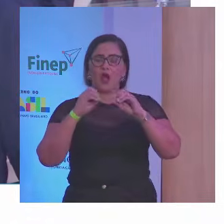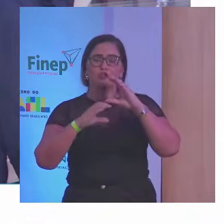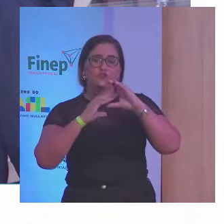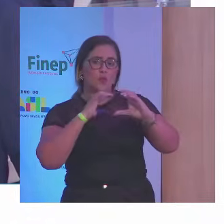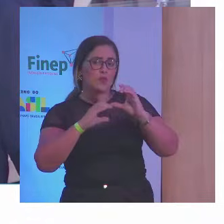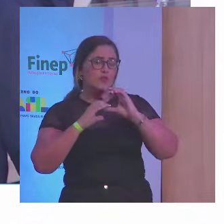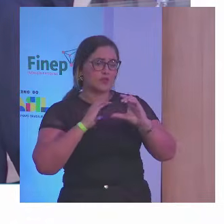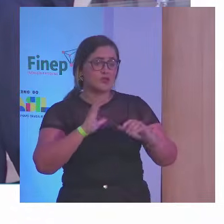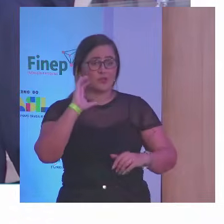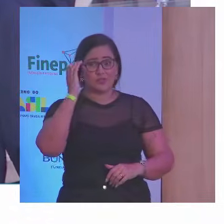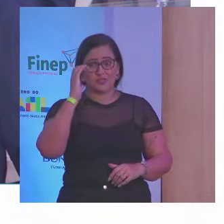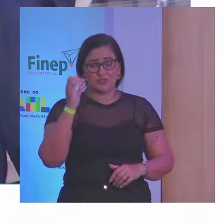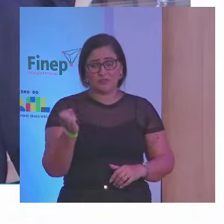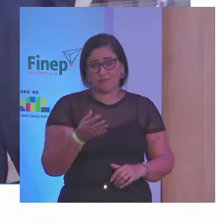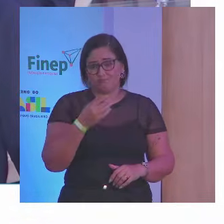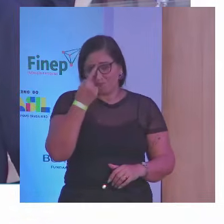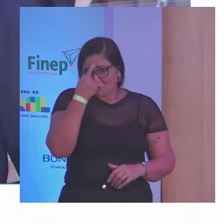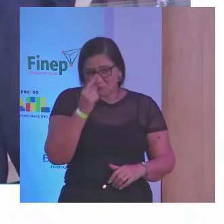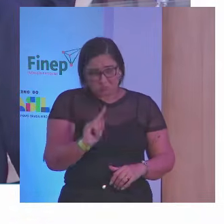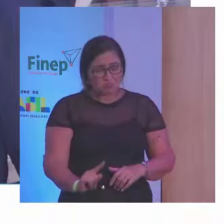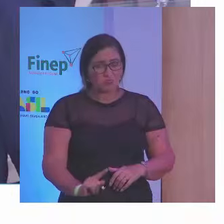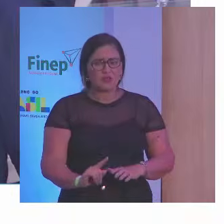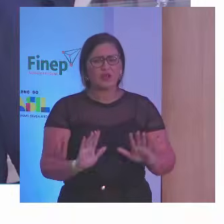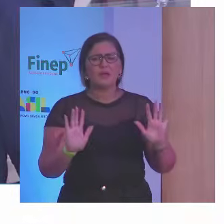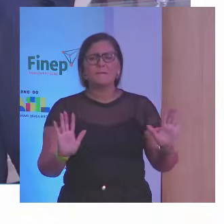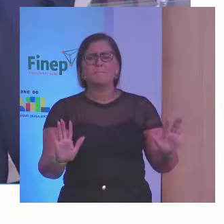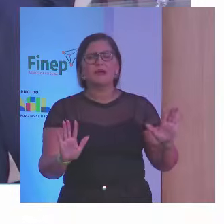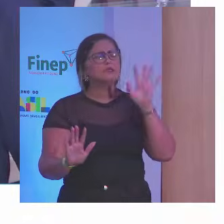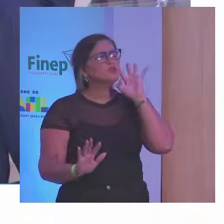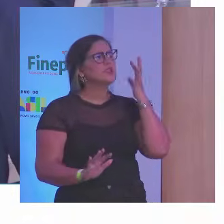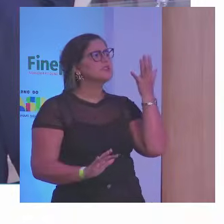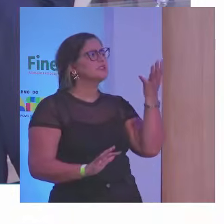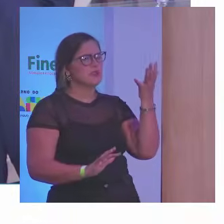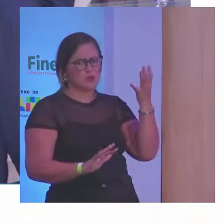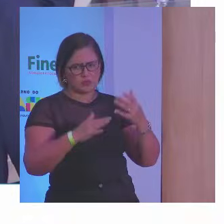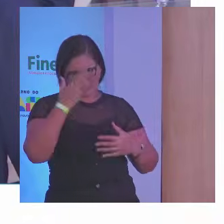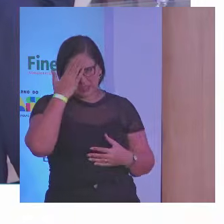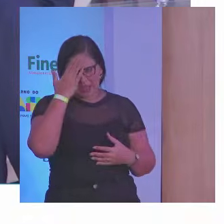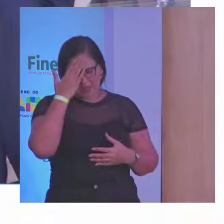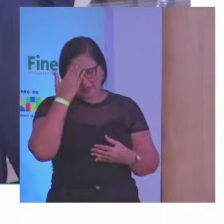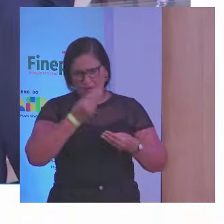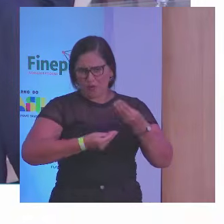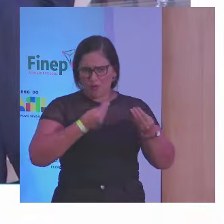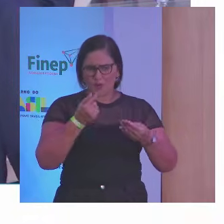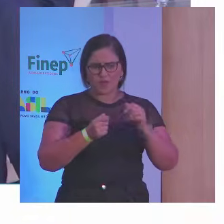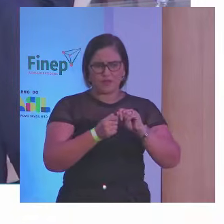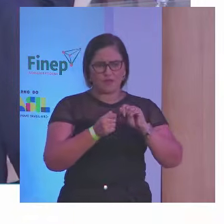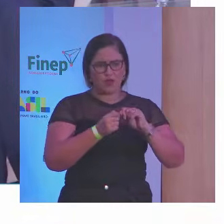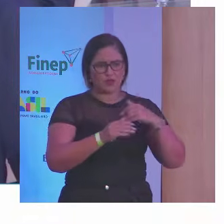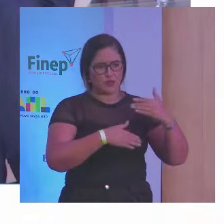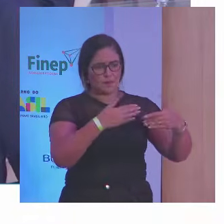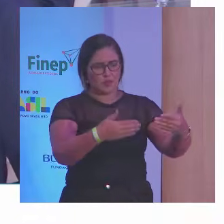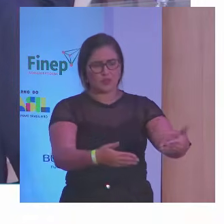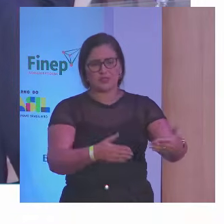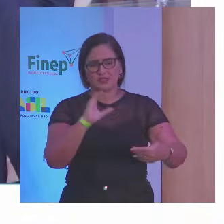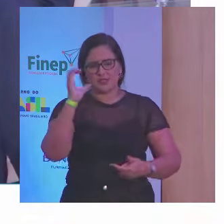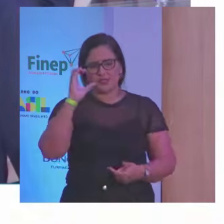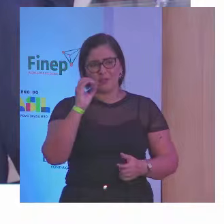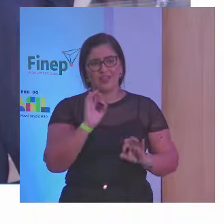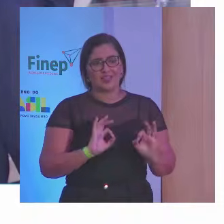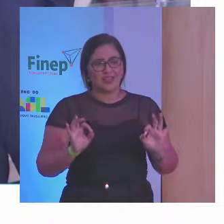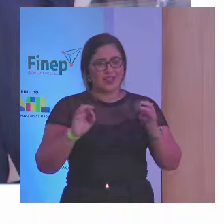moderno não sabe fazer isso. Mas e o tomador de decisão sabe como que faz o processo científico? Ninguém fala